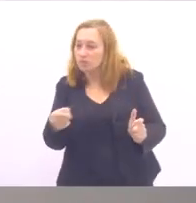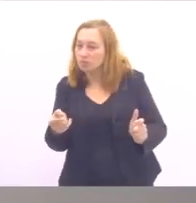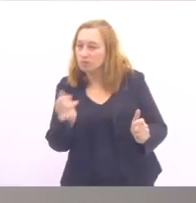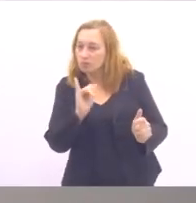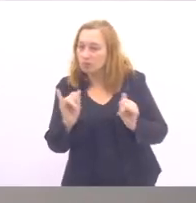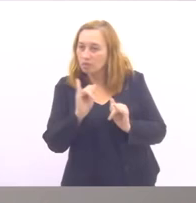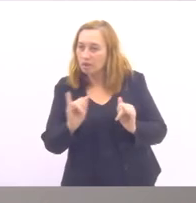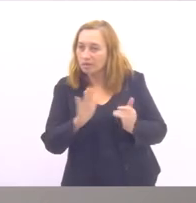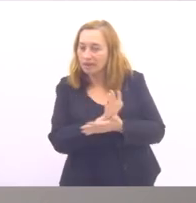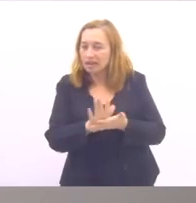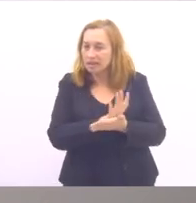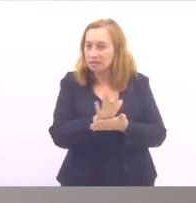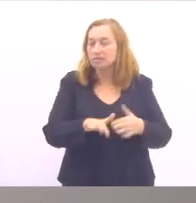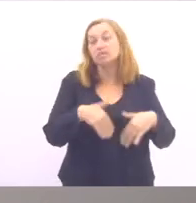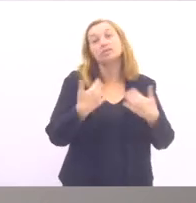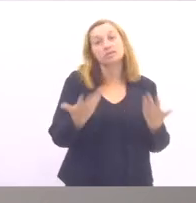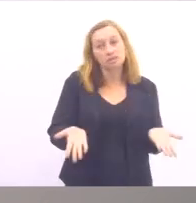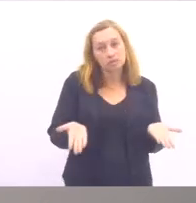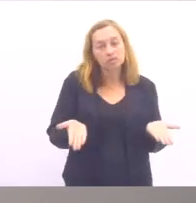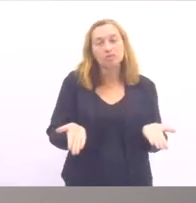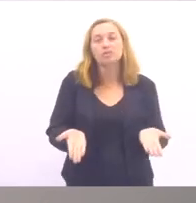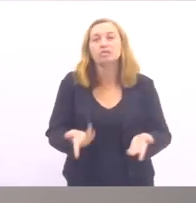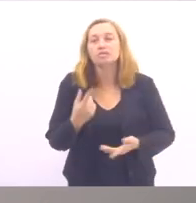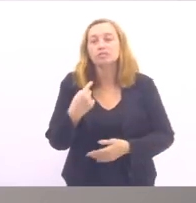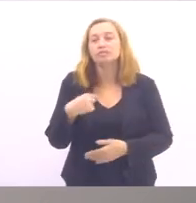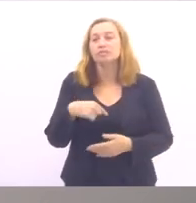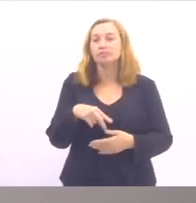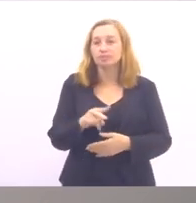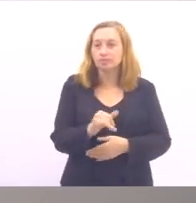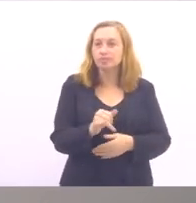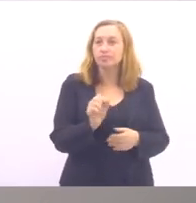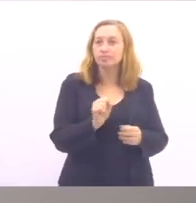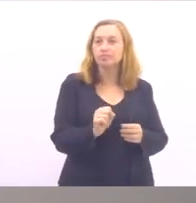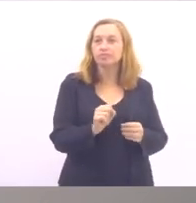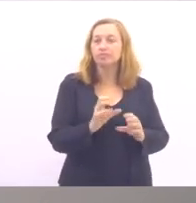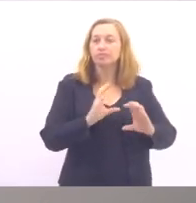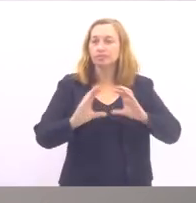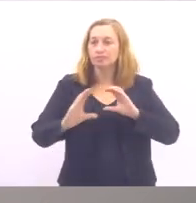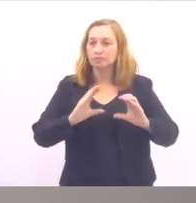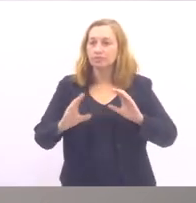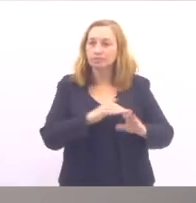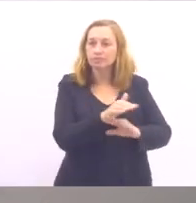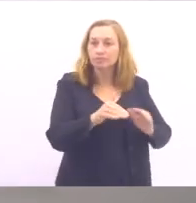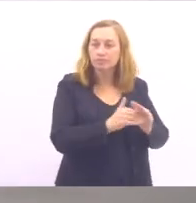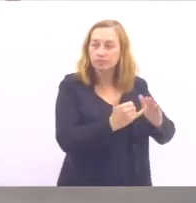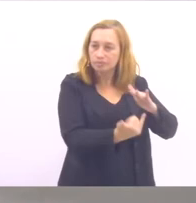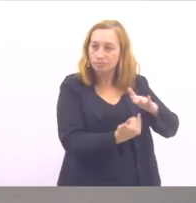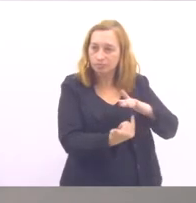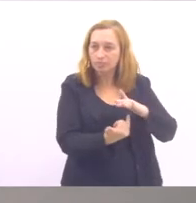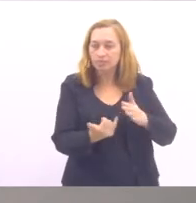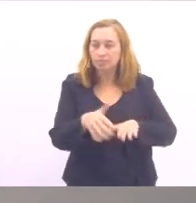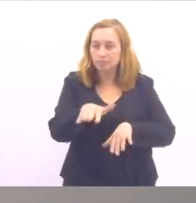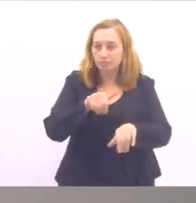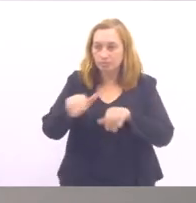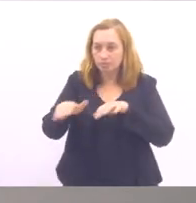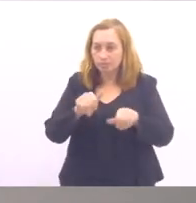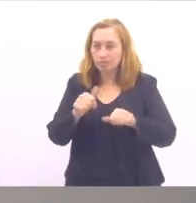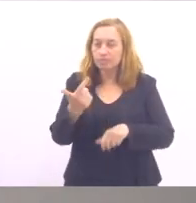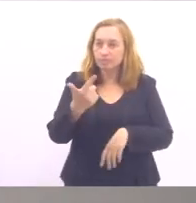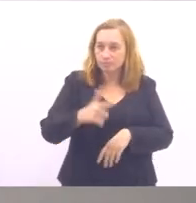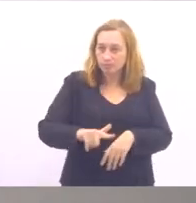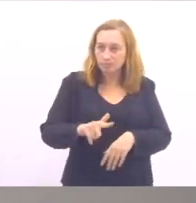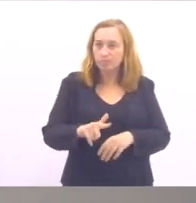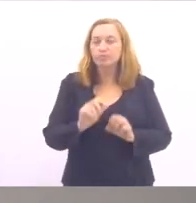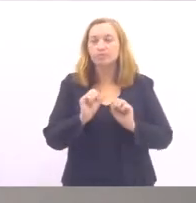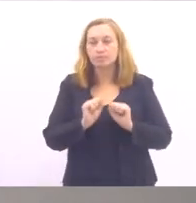essas informações. Então, assim, a gente vai, sim... comunicar todas essas cooperativas, convocá-las novamente para